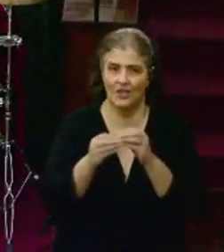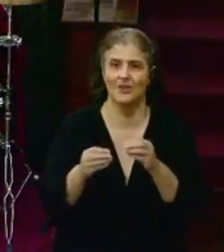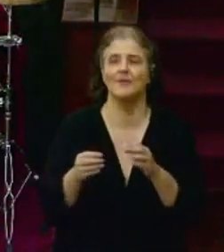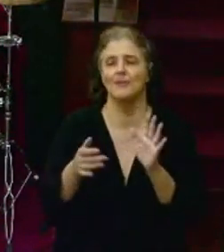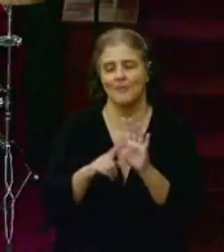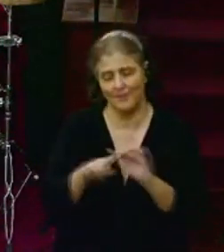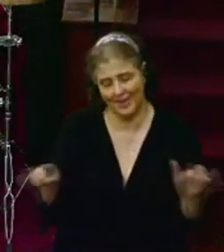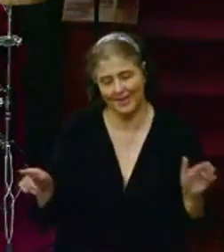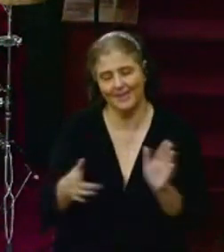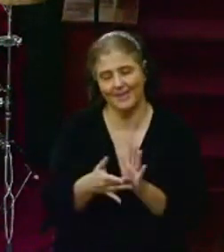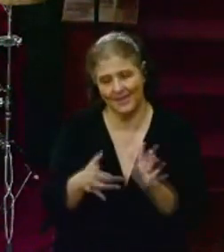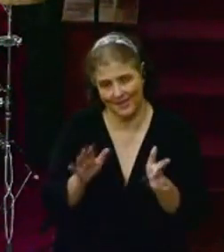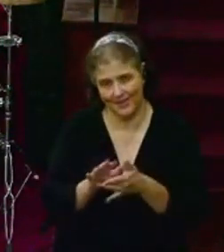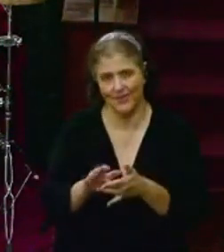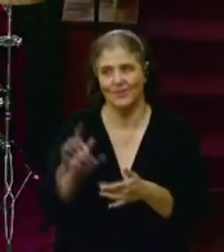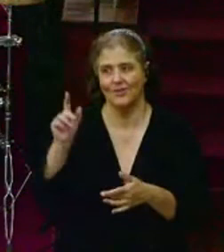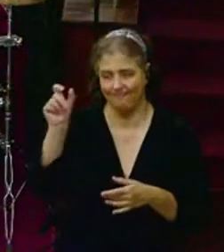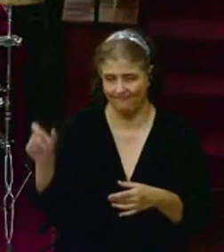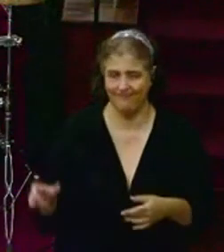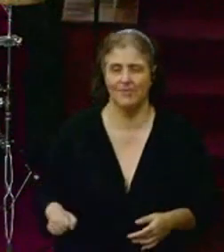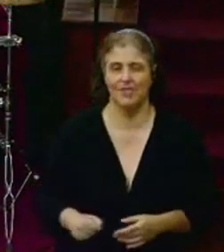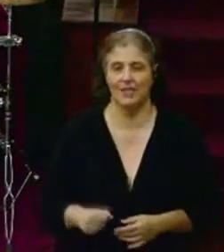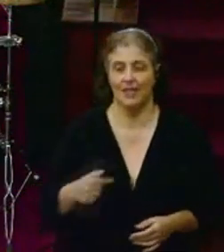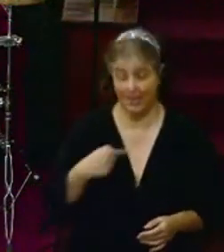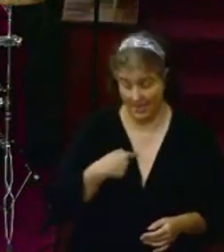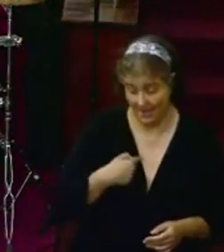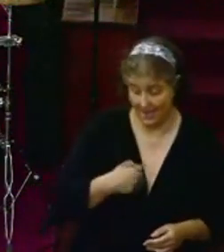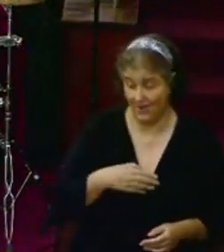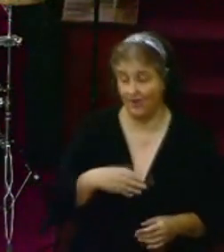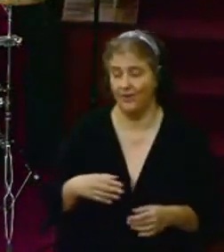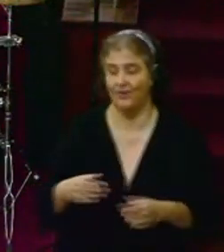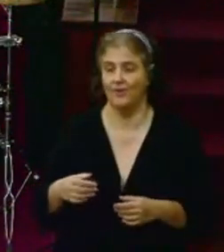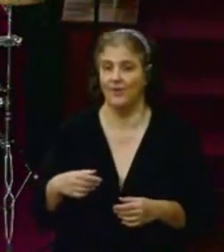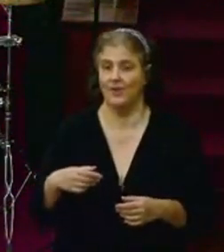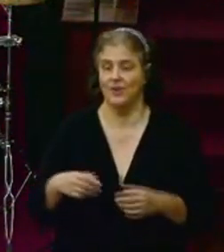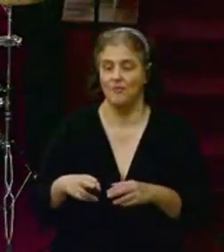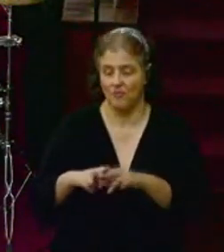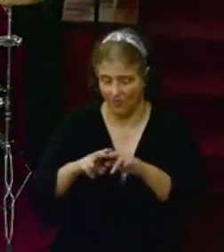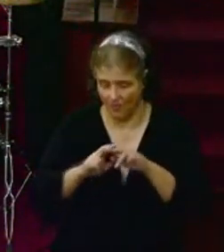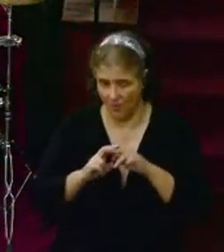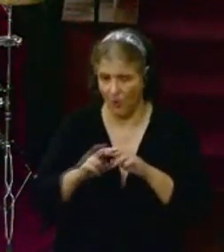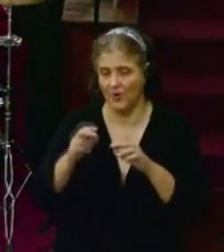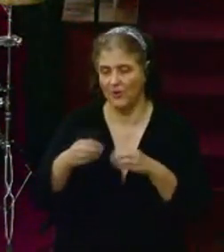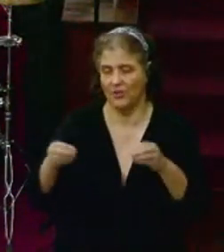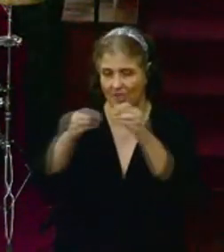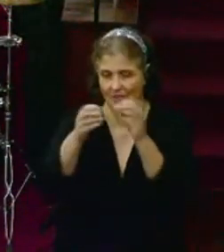E vivendo nele, e por ele, e para ele, eu me torno digno de estar na presença do Pai pelos méritos